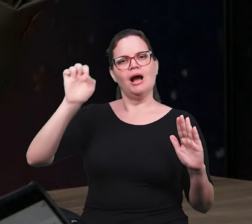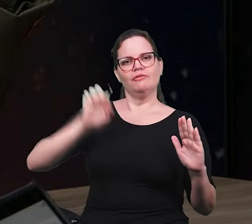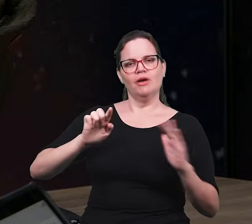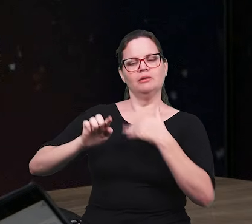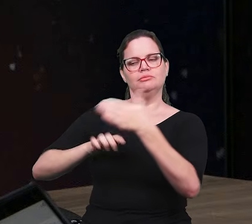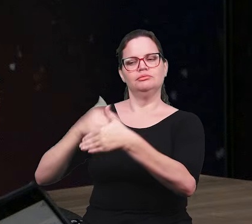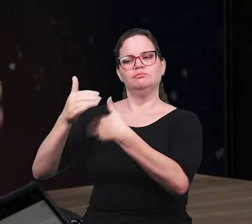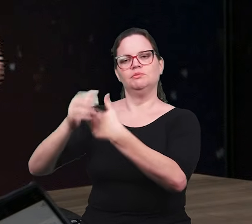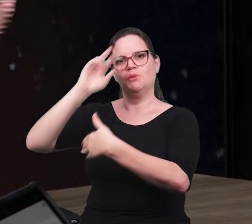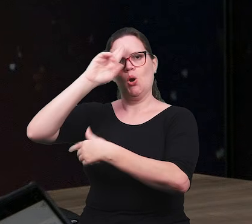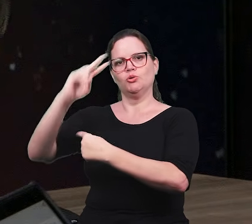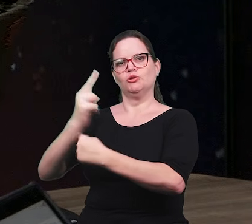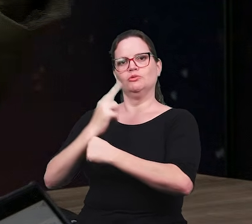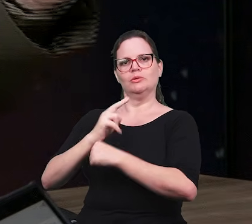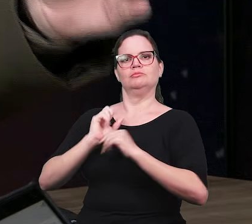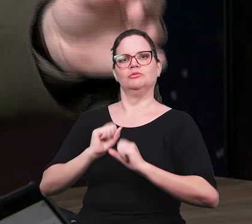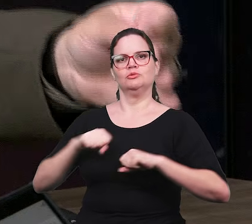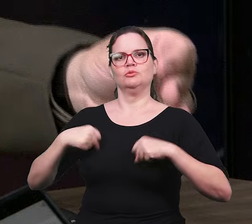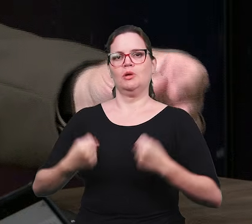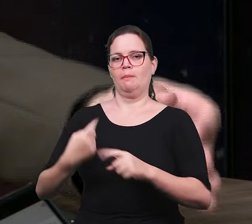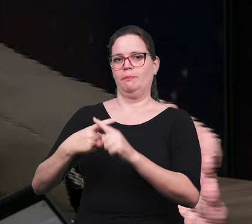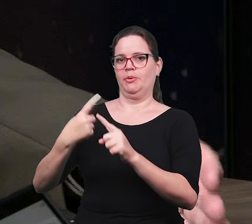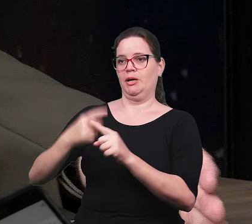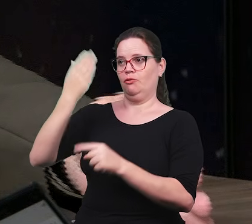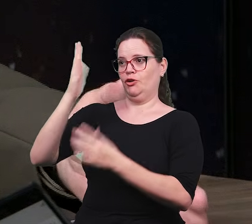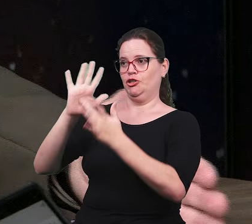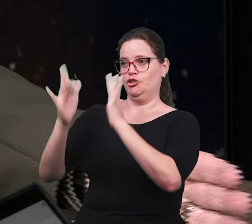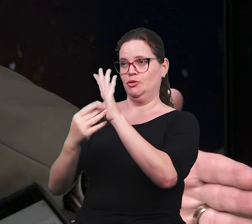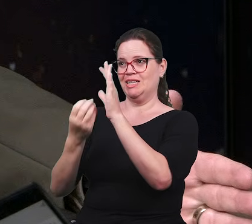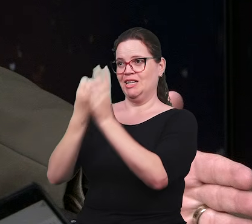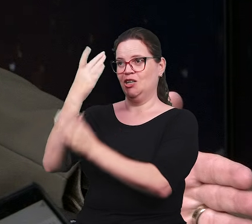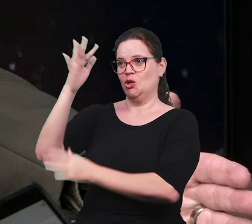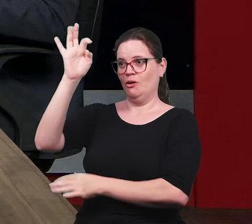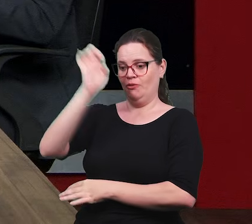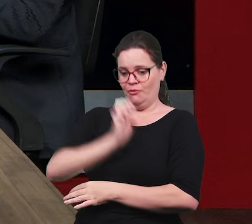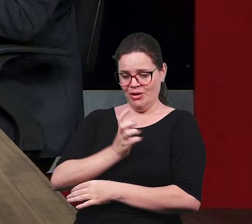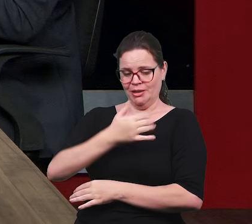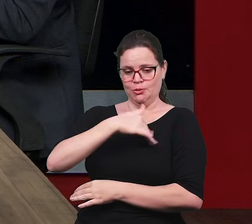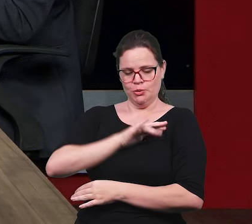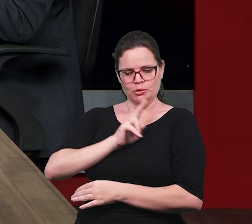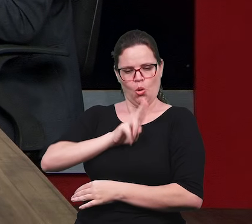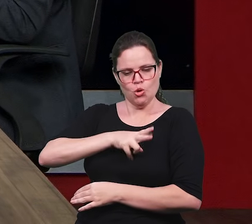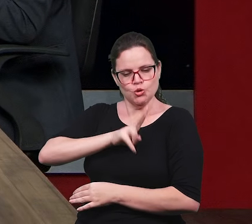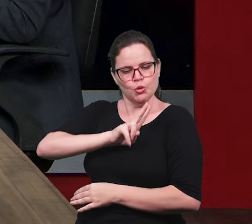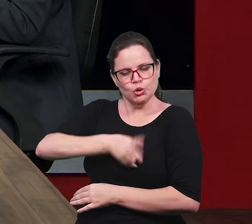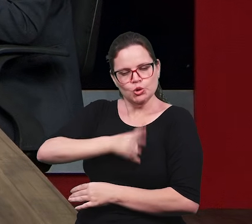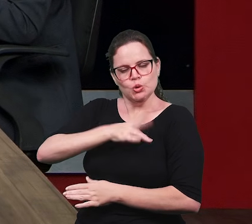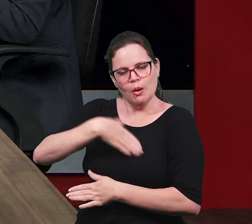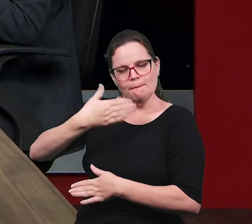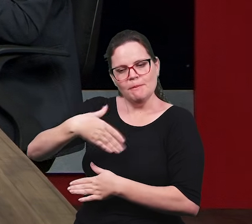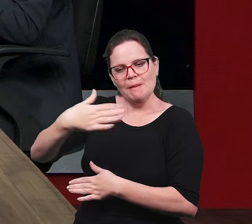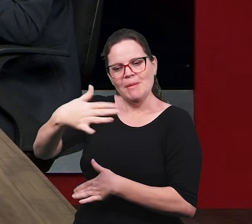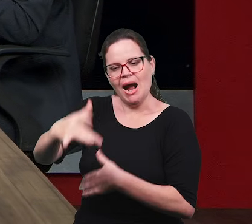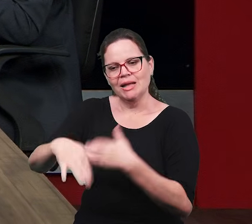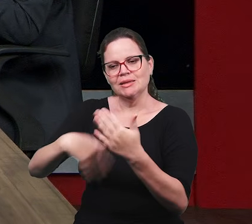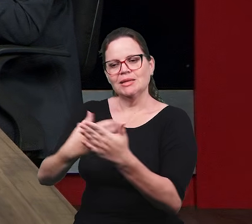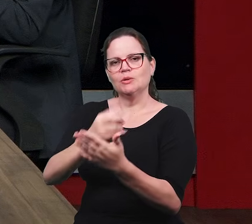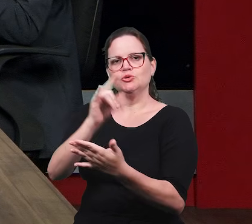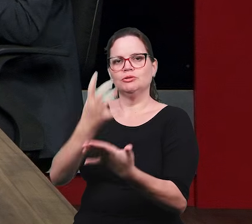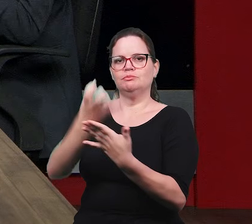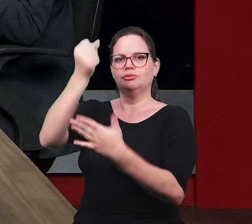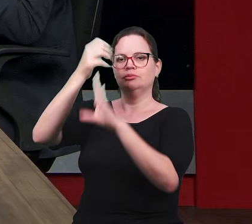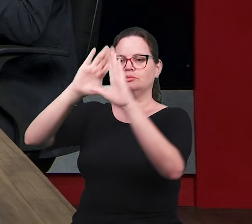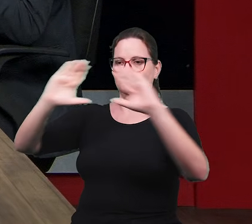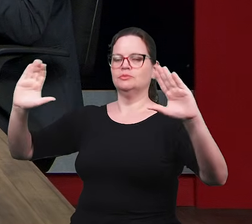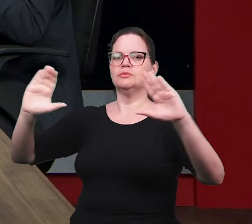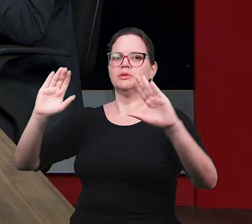fé em fé. Aquela fé que foi o autor e consumador da fé foi Jesus, até aquela fé que vai ser consumada na